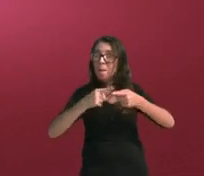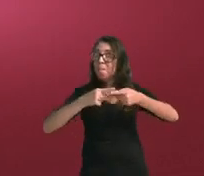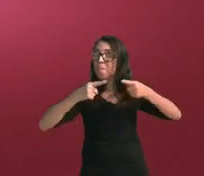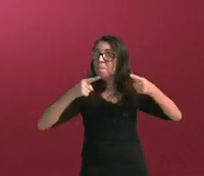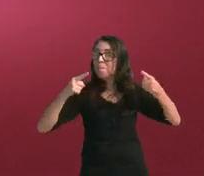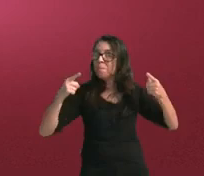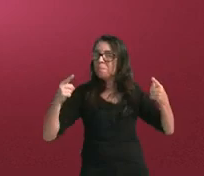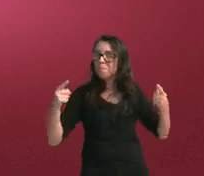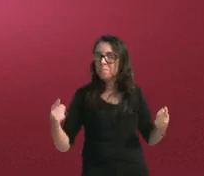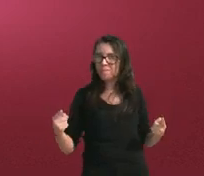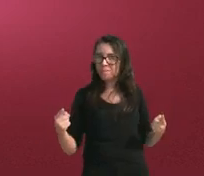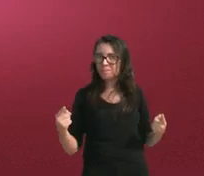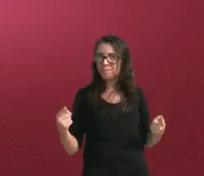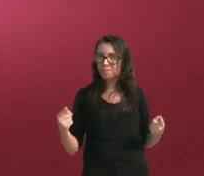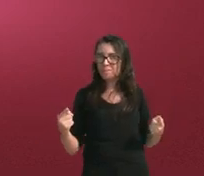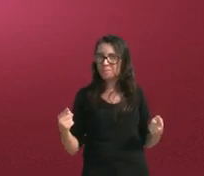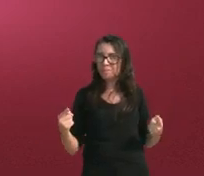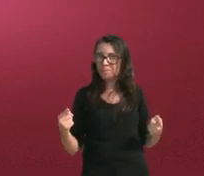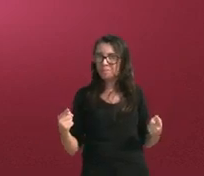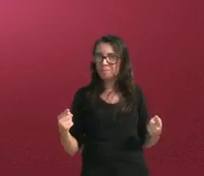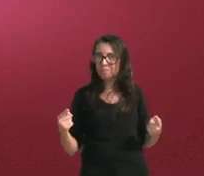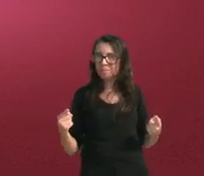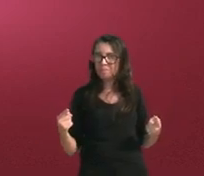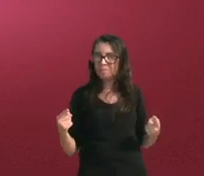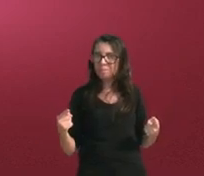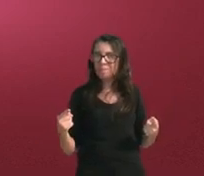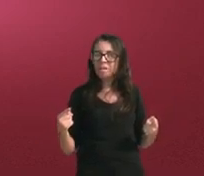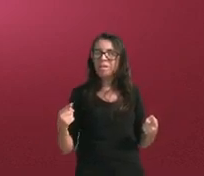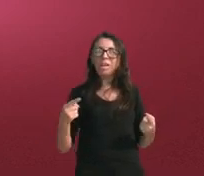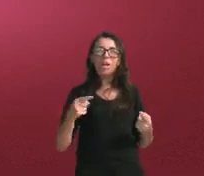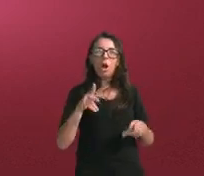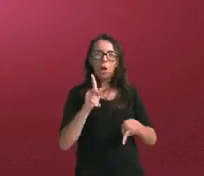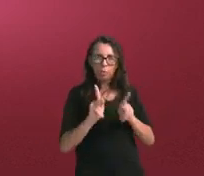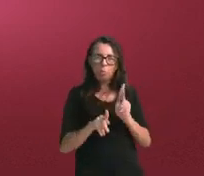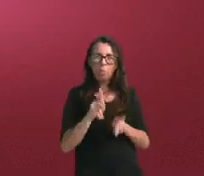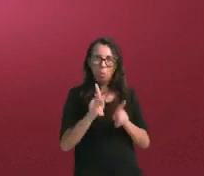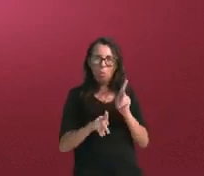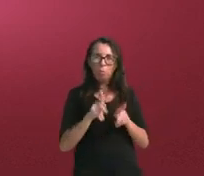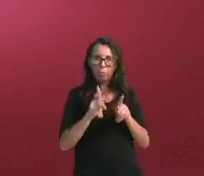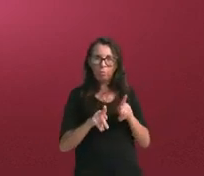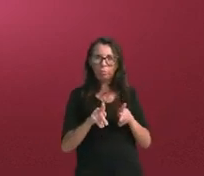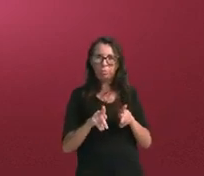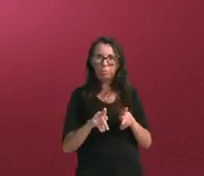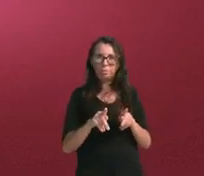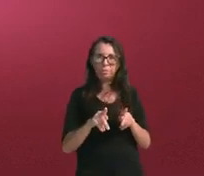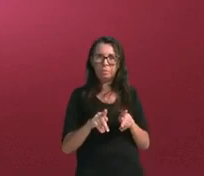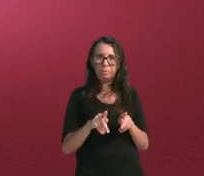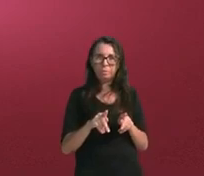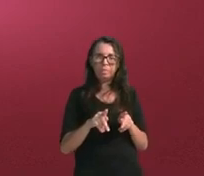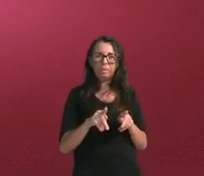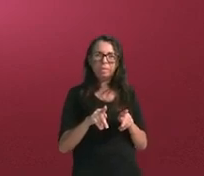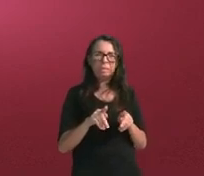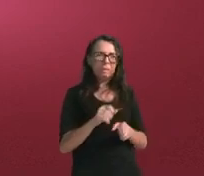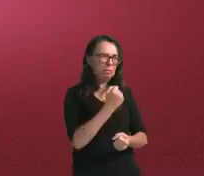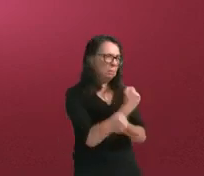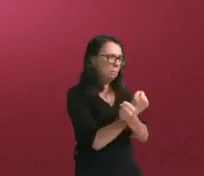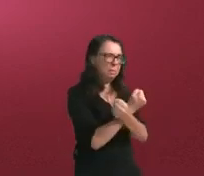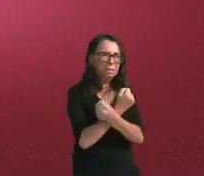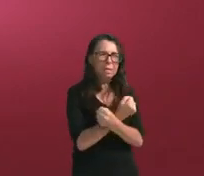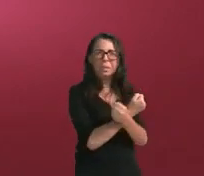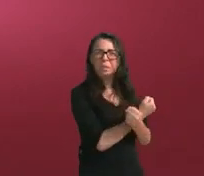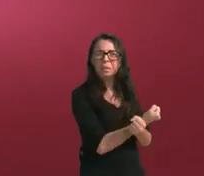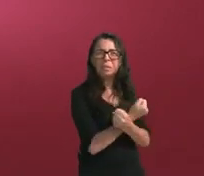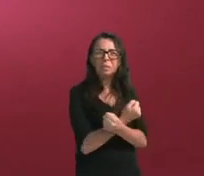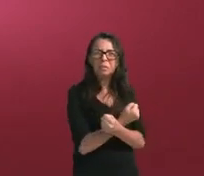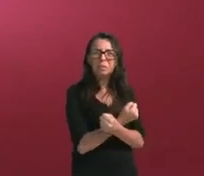povo escravo há mais de 430 anos aproximadamente lá do Egito, era o próprio Deus com as